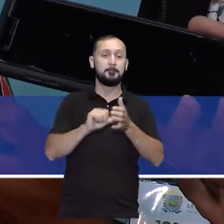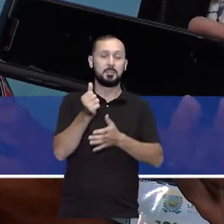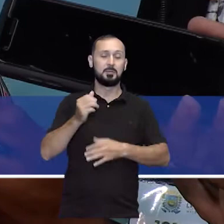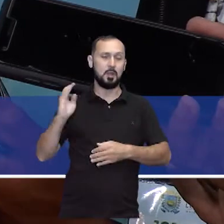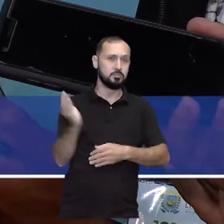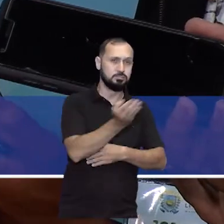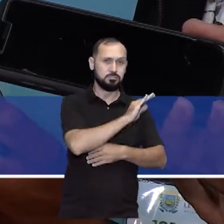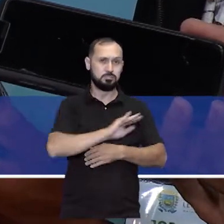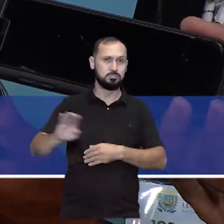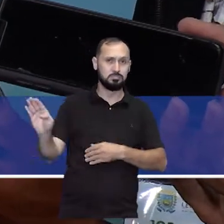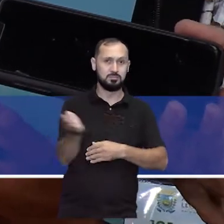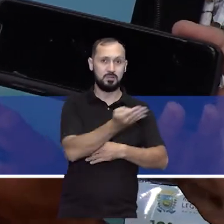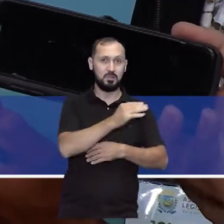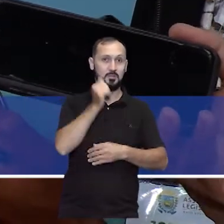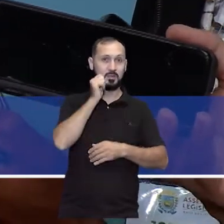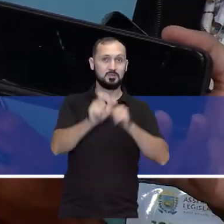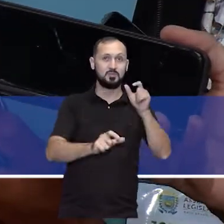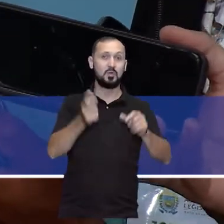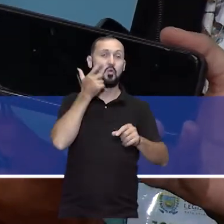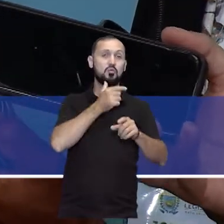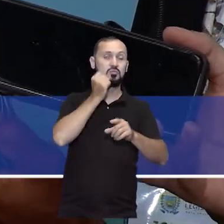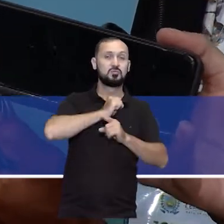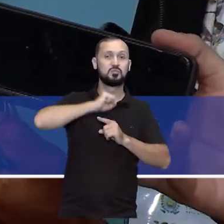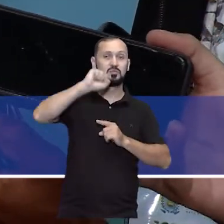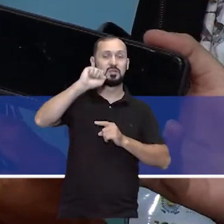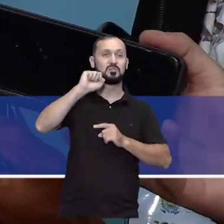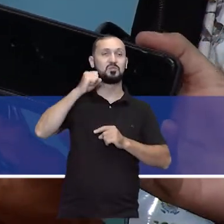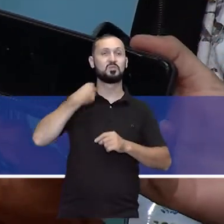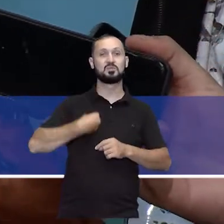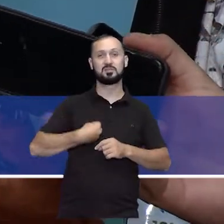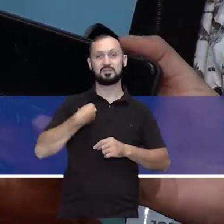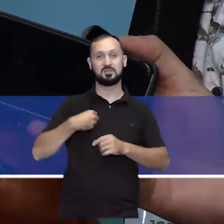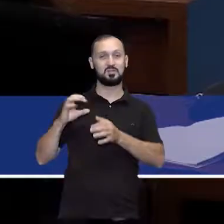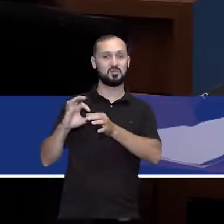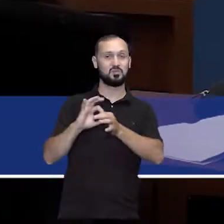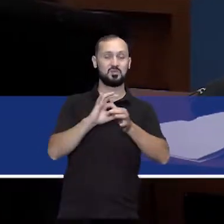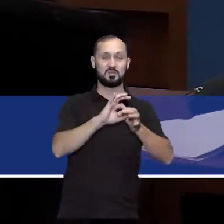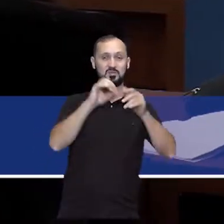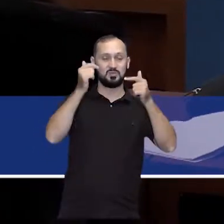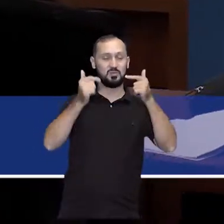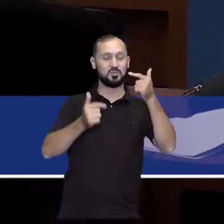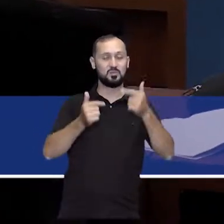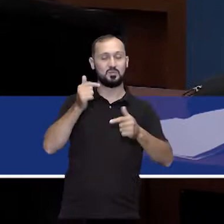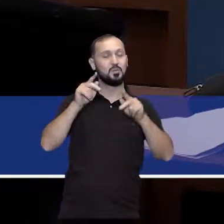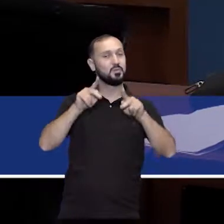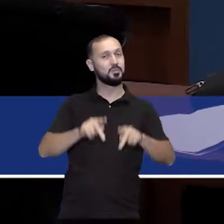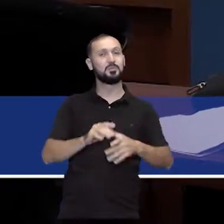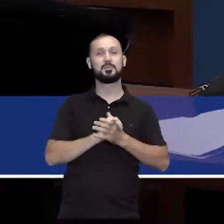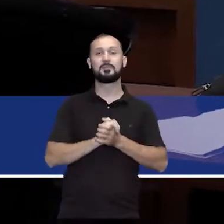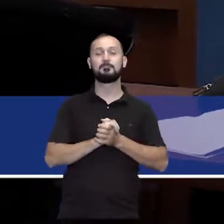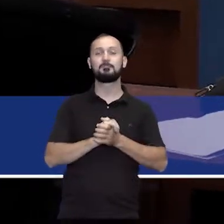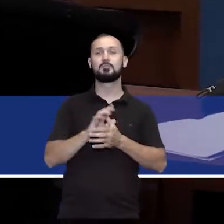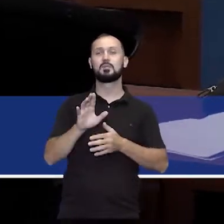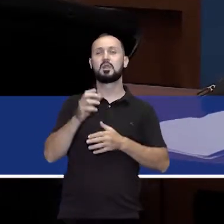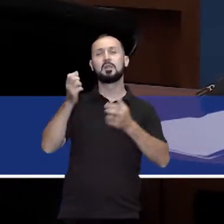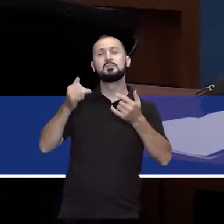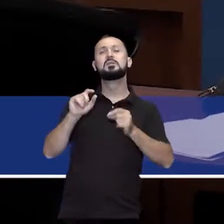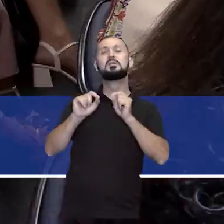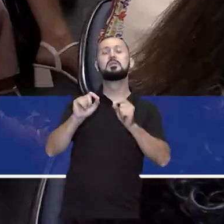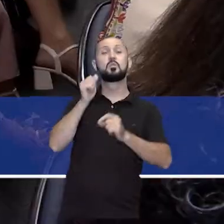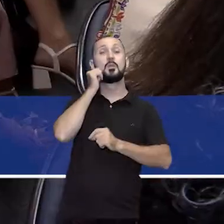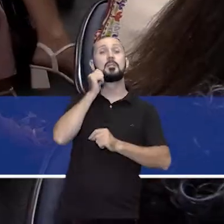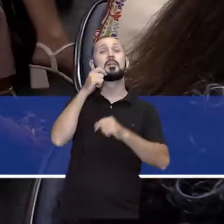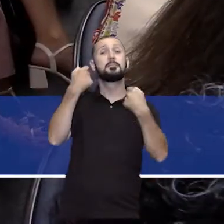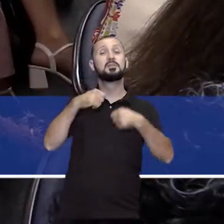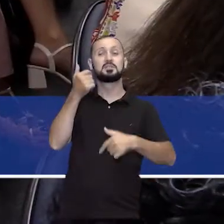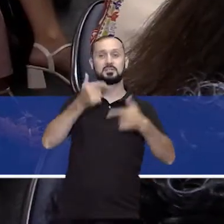estar abrindo caminhos para que outras mulheres possam ocupar grandes espaços na vida pública. A senadora também enfatizou que não é a mulher